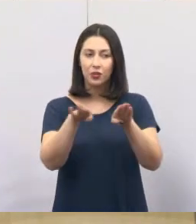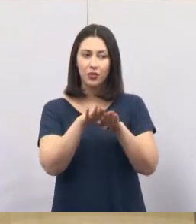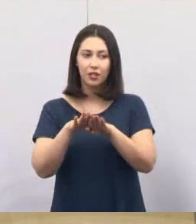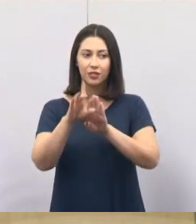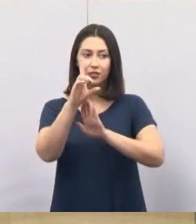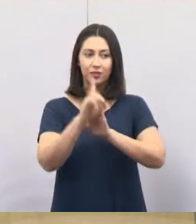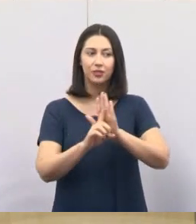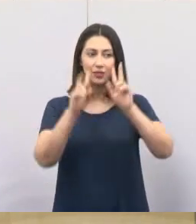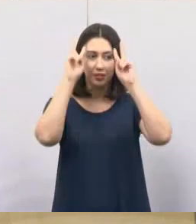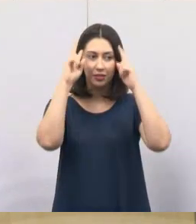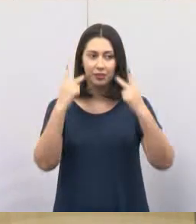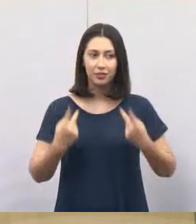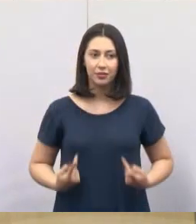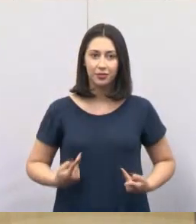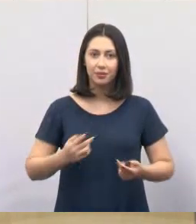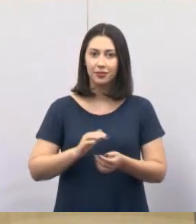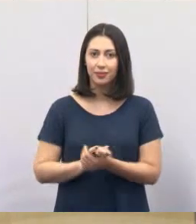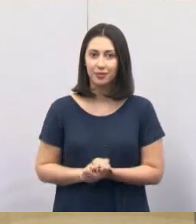trabalhos prestados